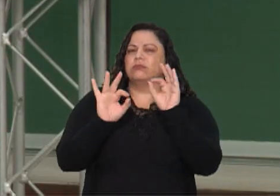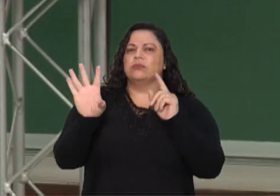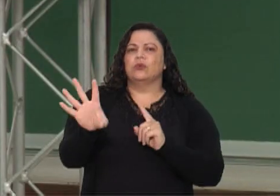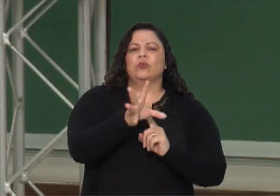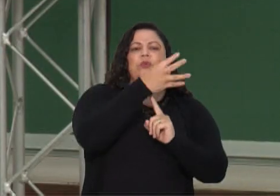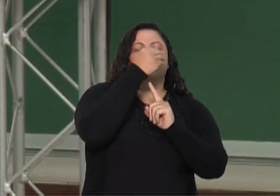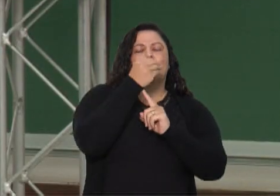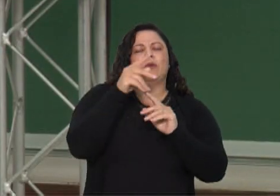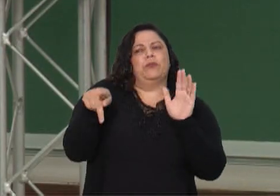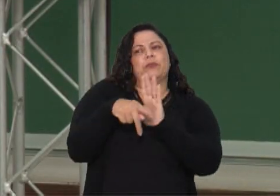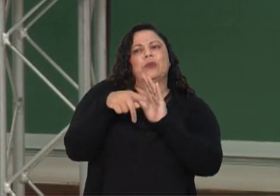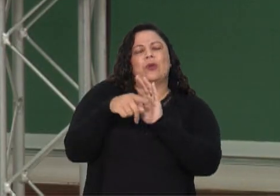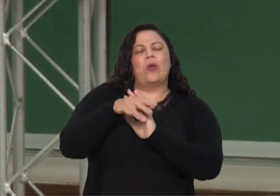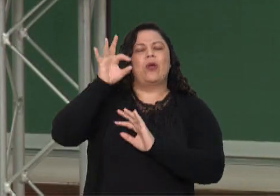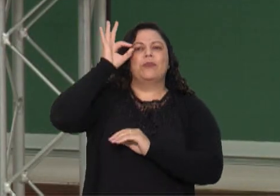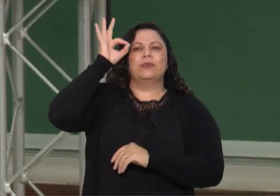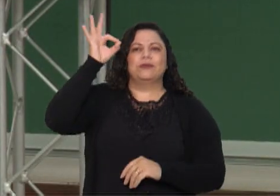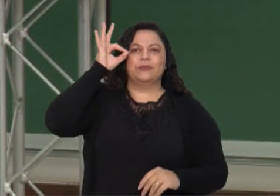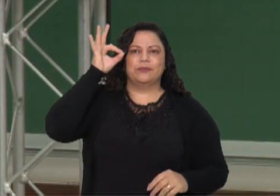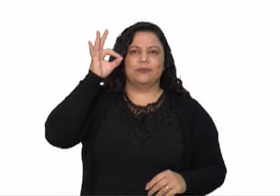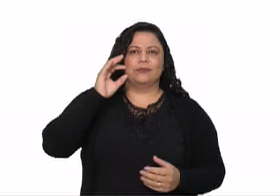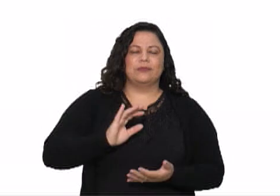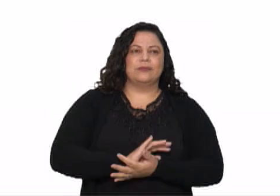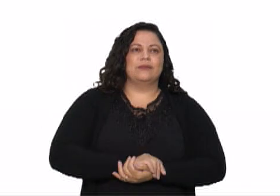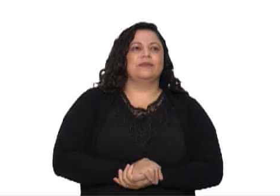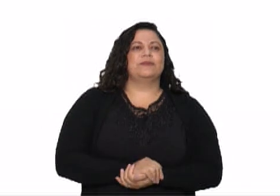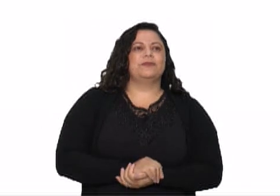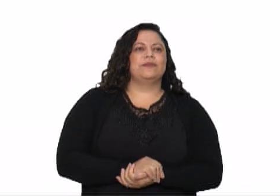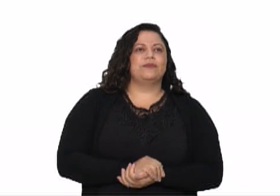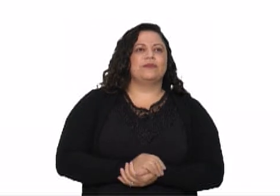Portinari. Olha só, essa aqui se chama Café e foi feita em